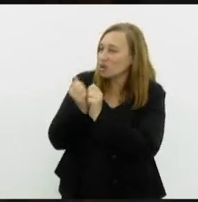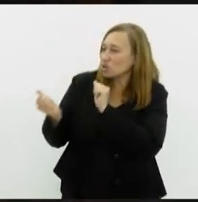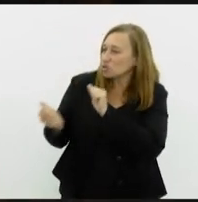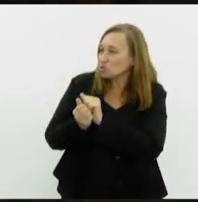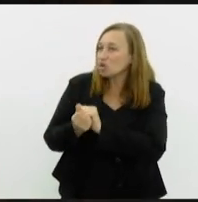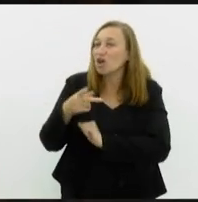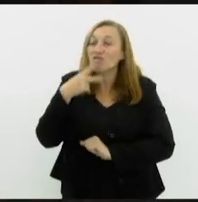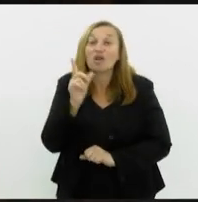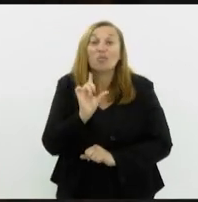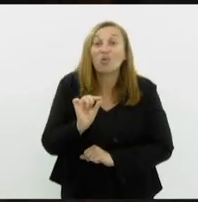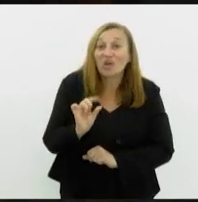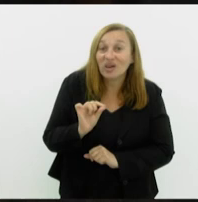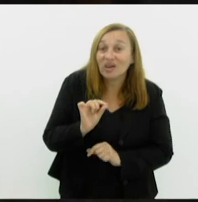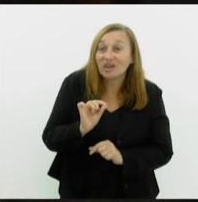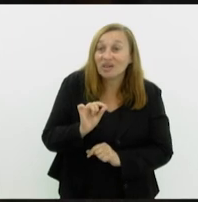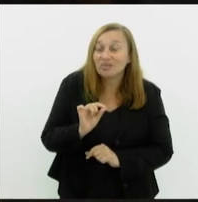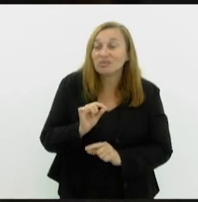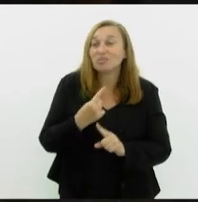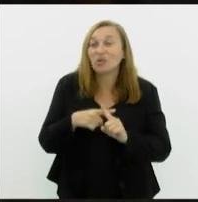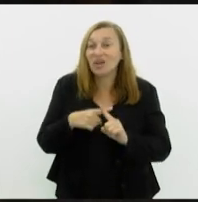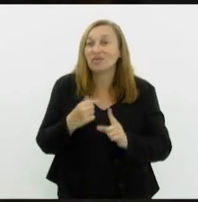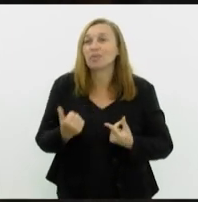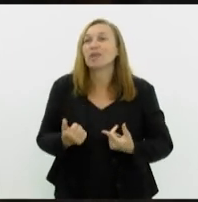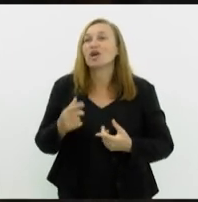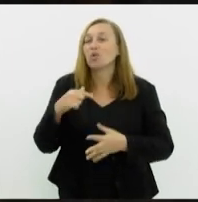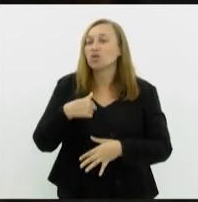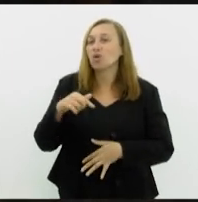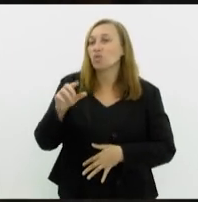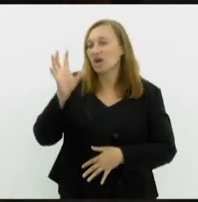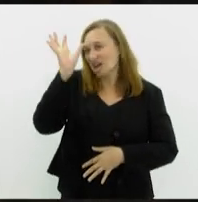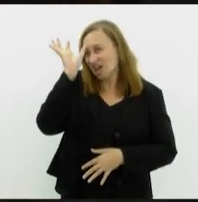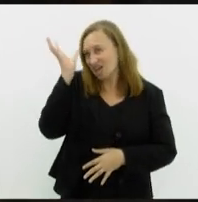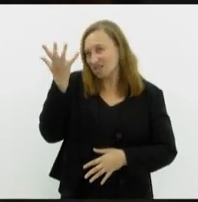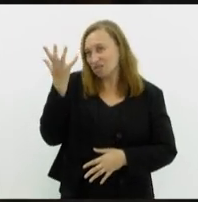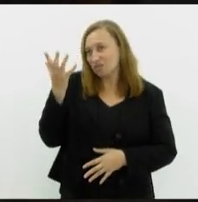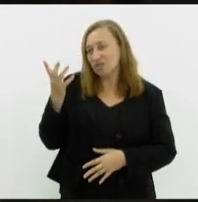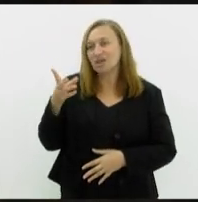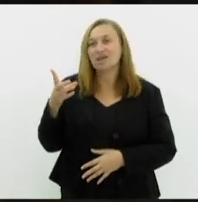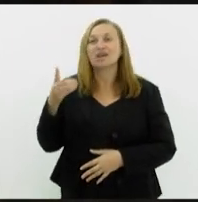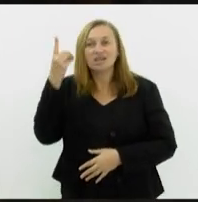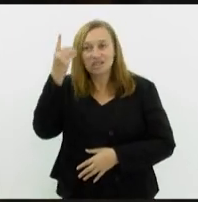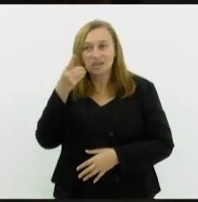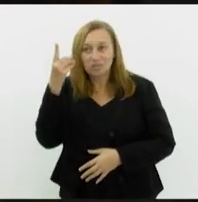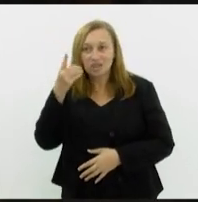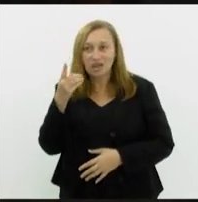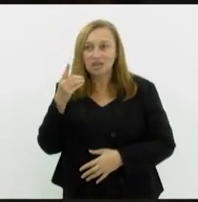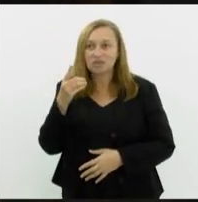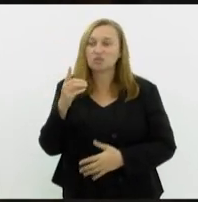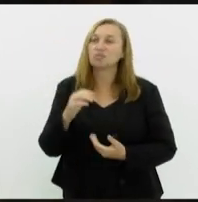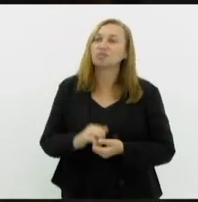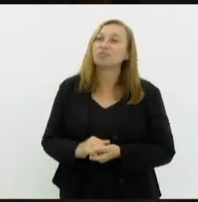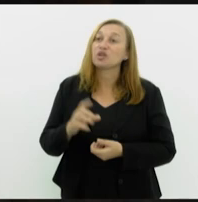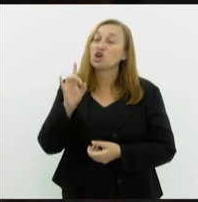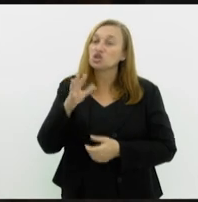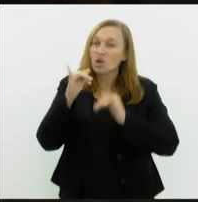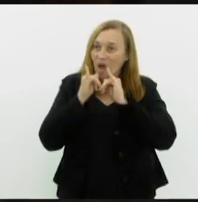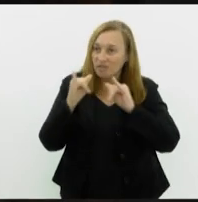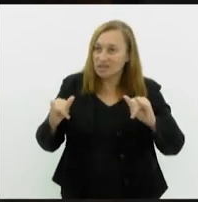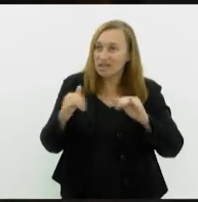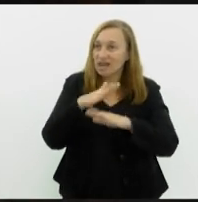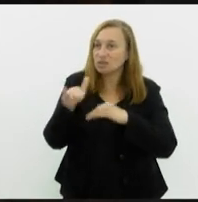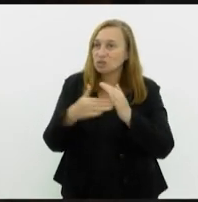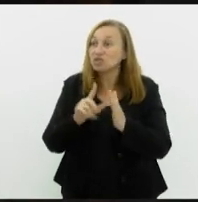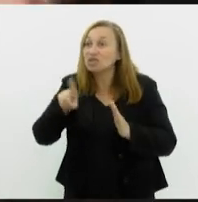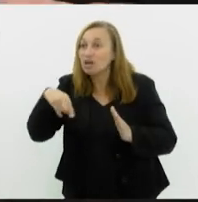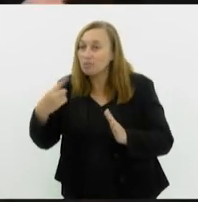eu falo isso porque, quando eu resolvi vir pré-candidato a deputado, eu só avisei a todos que viria